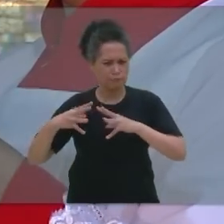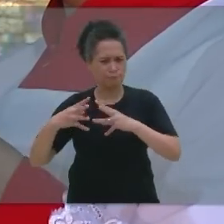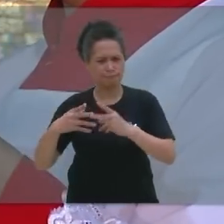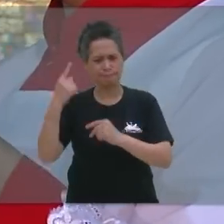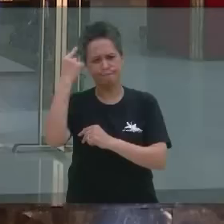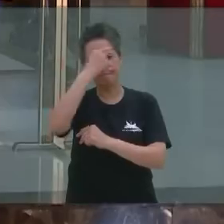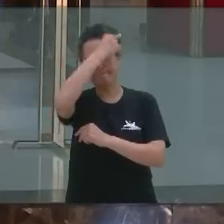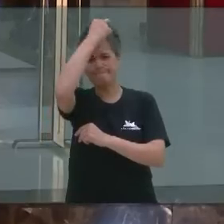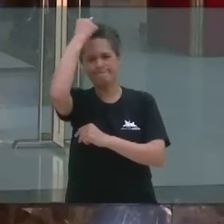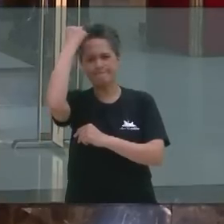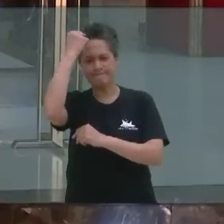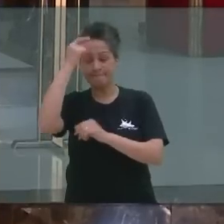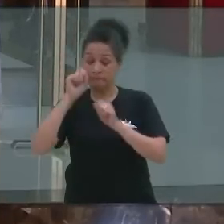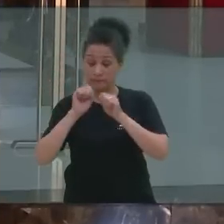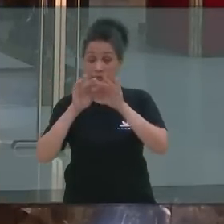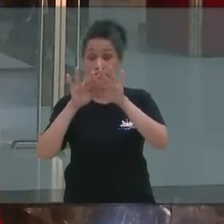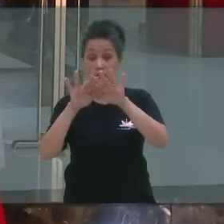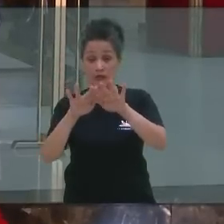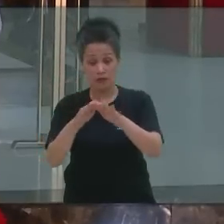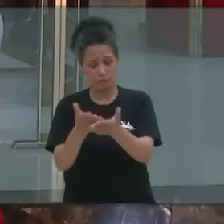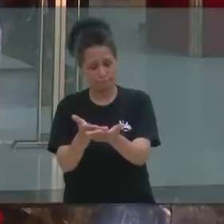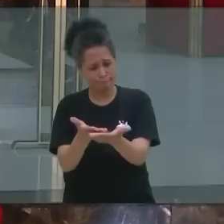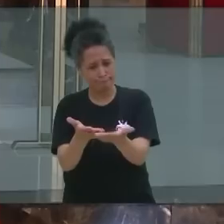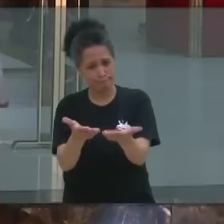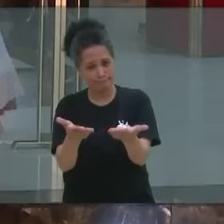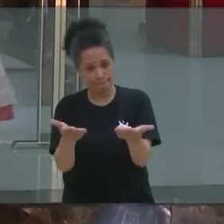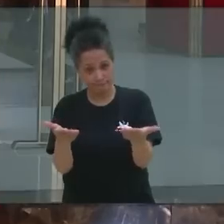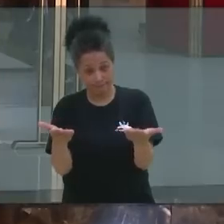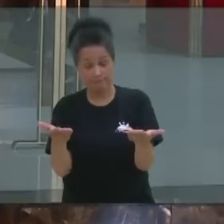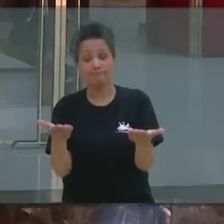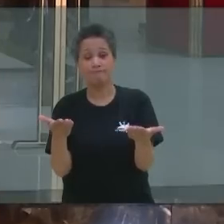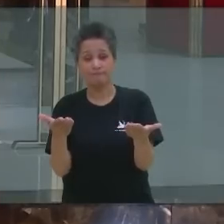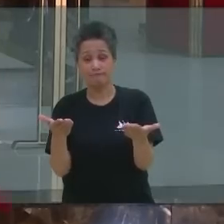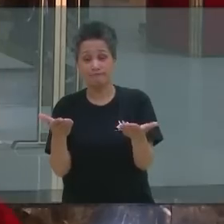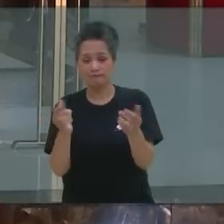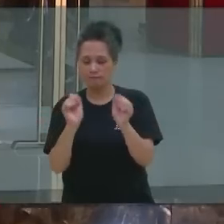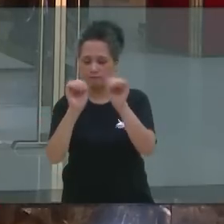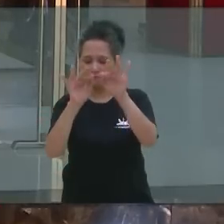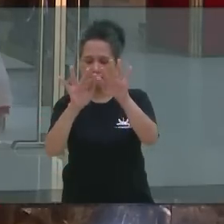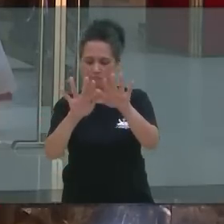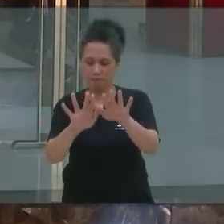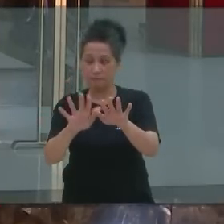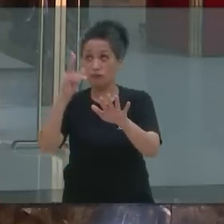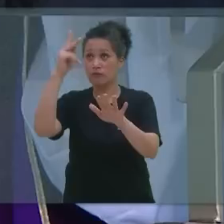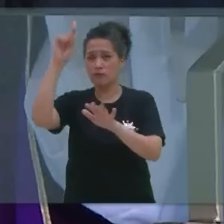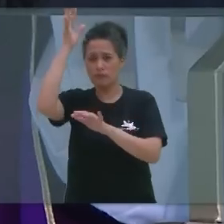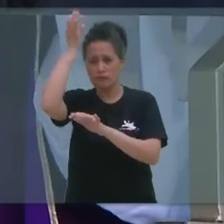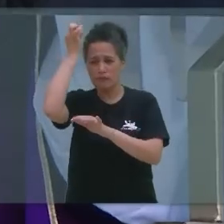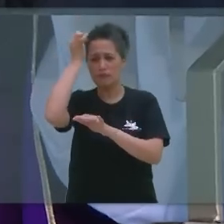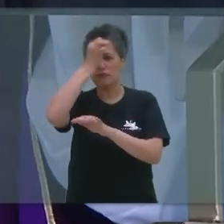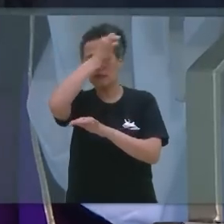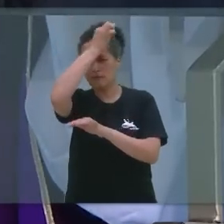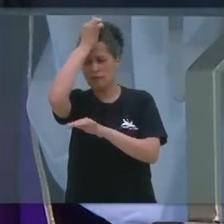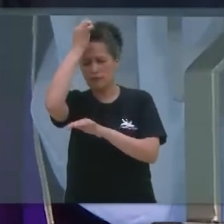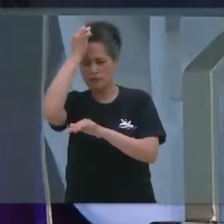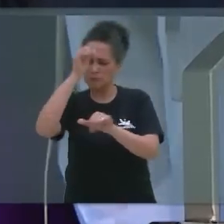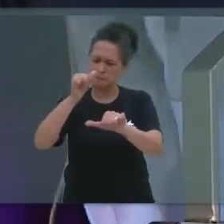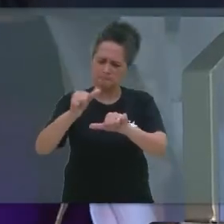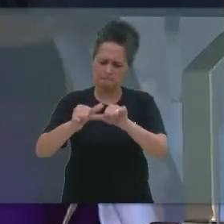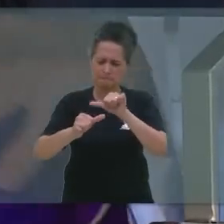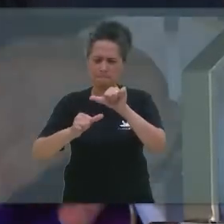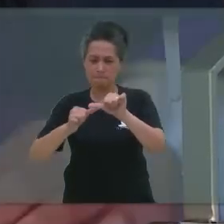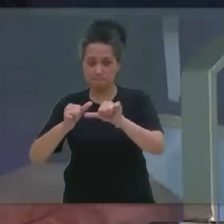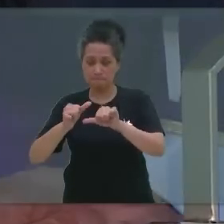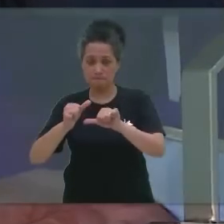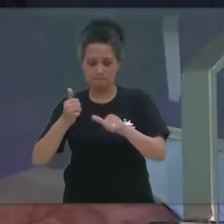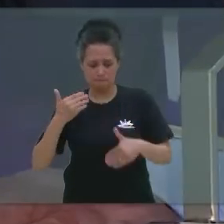santidade. Santificai, pois, estas oferendas, derramando sobre elas o vosso Espírito, a fim de que se tornem